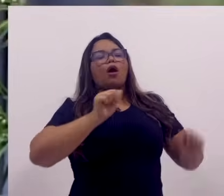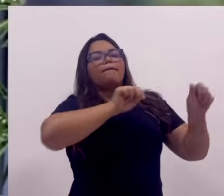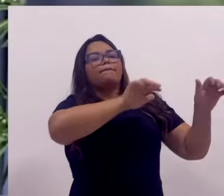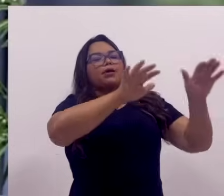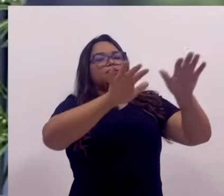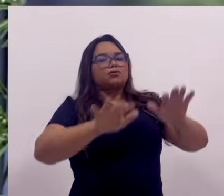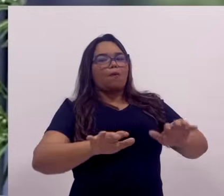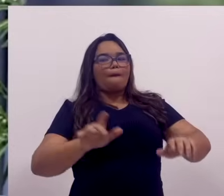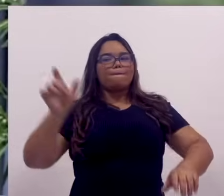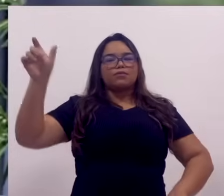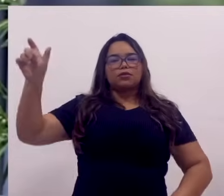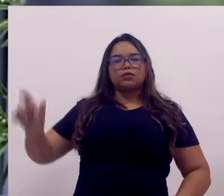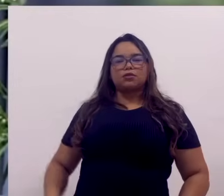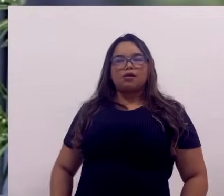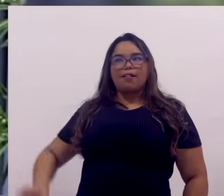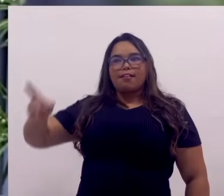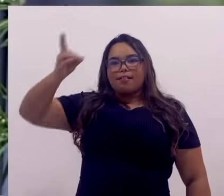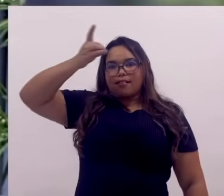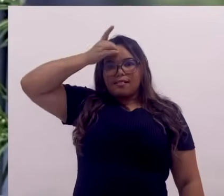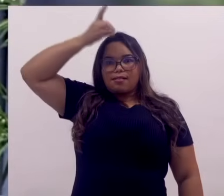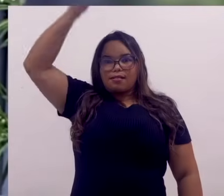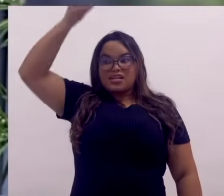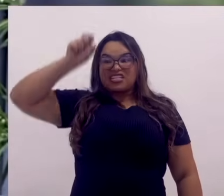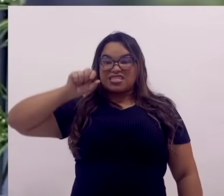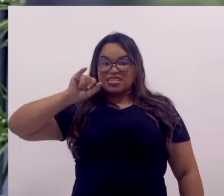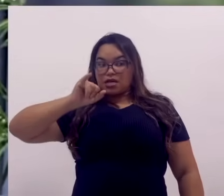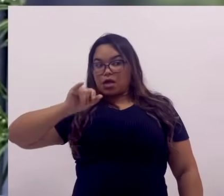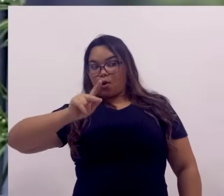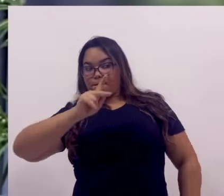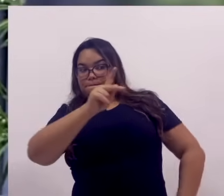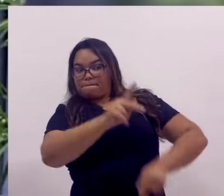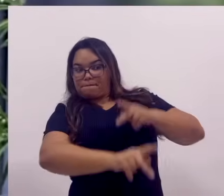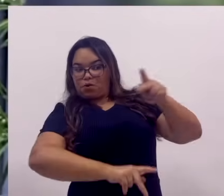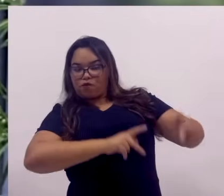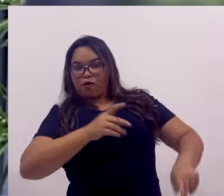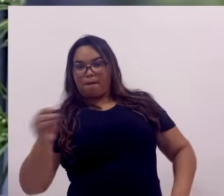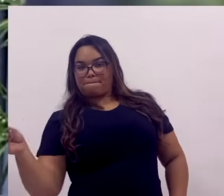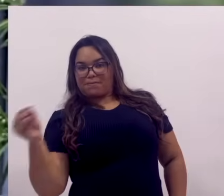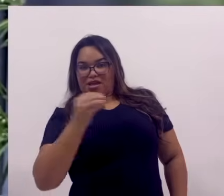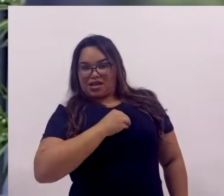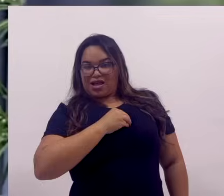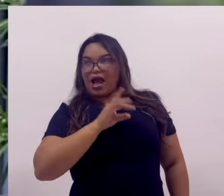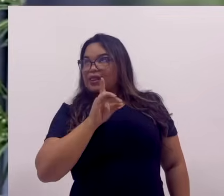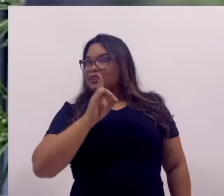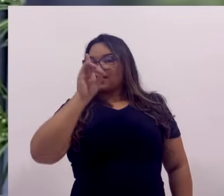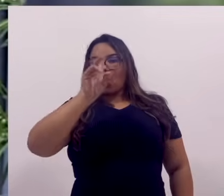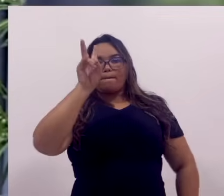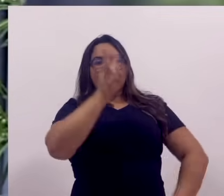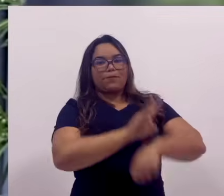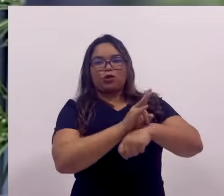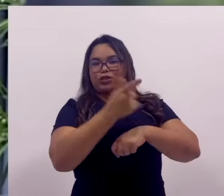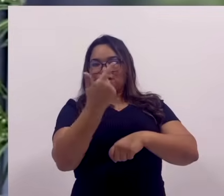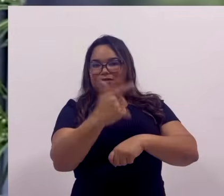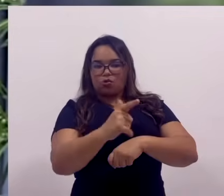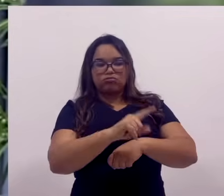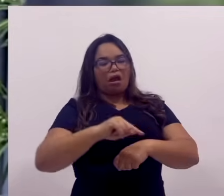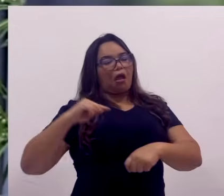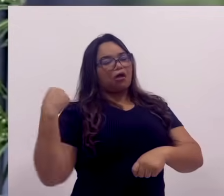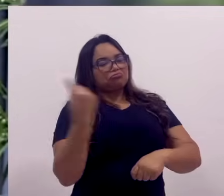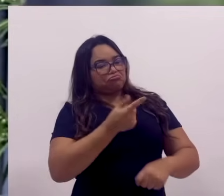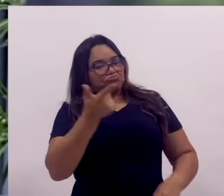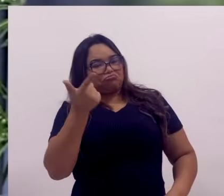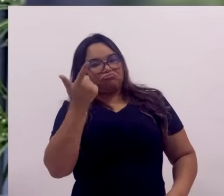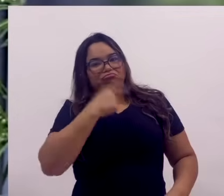então a proteção de Deus lhes será retirada, e aí sim os teremos nas nossas mãos. Então vamos tentar fazê-los